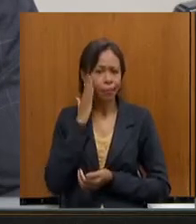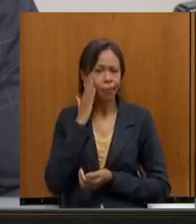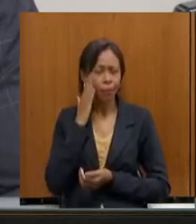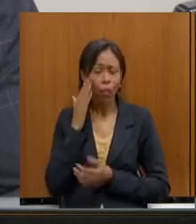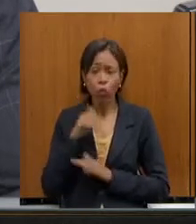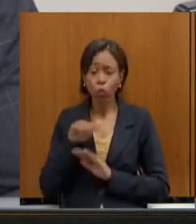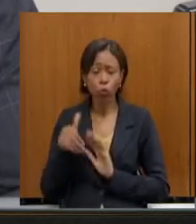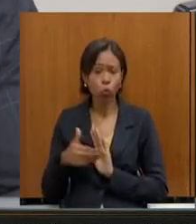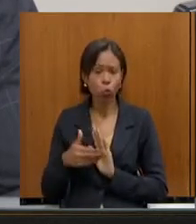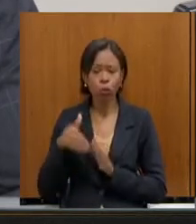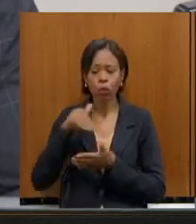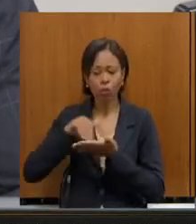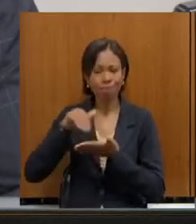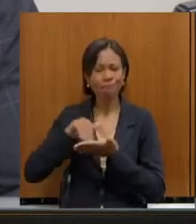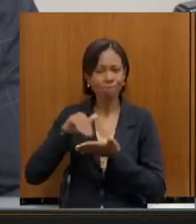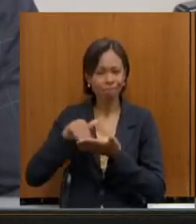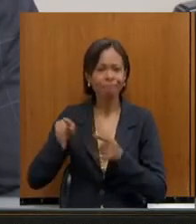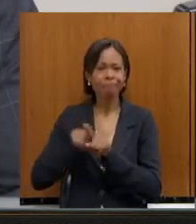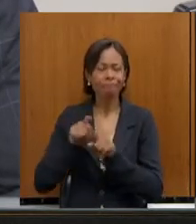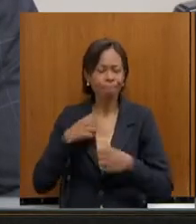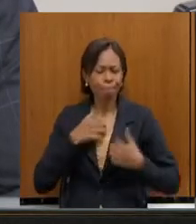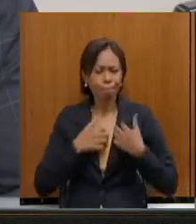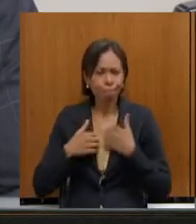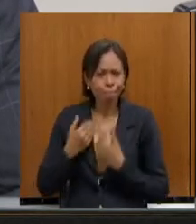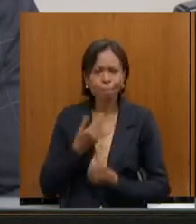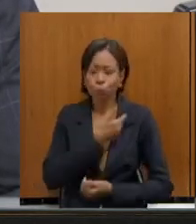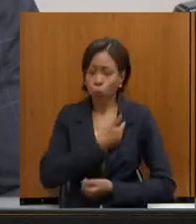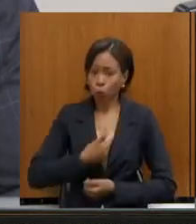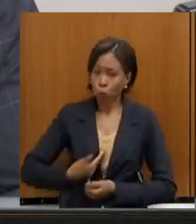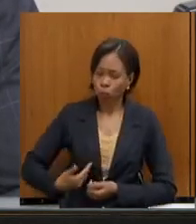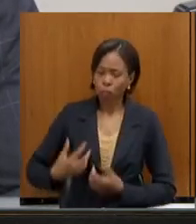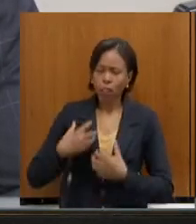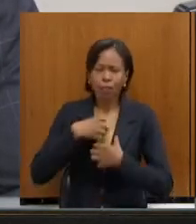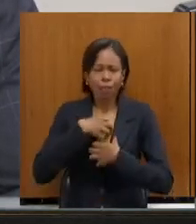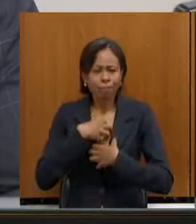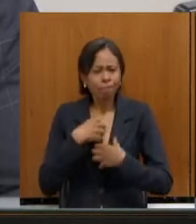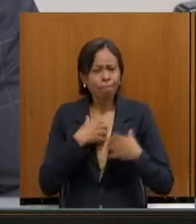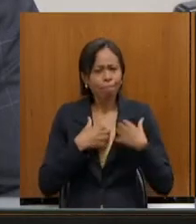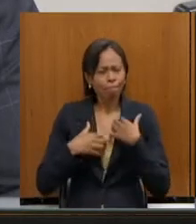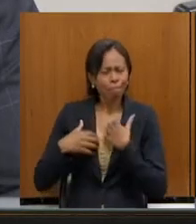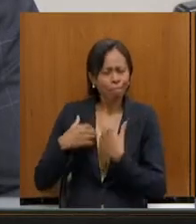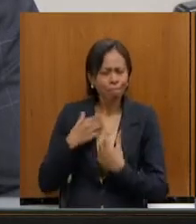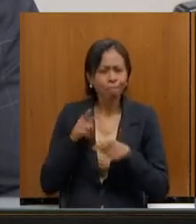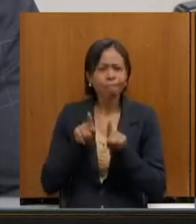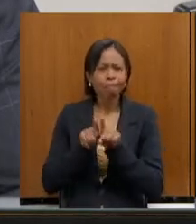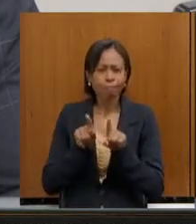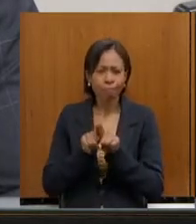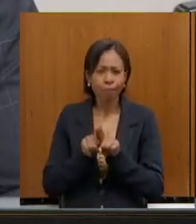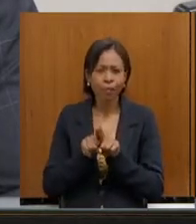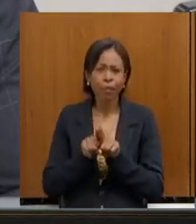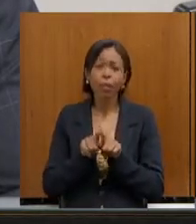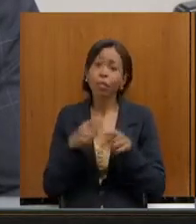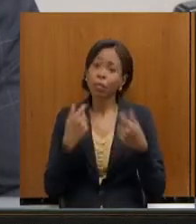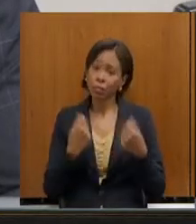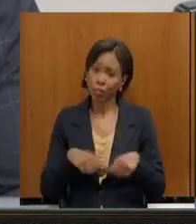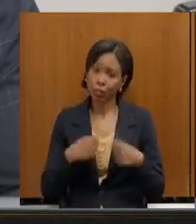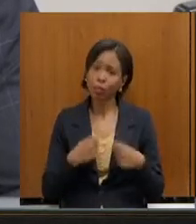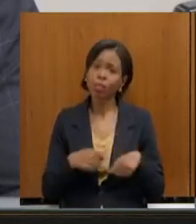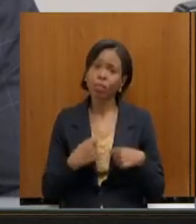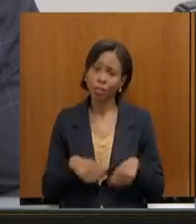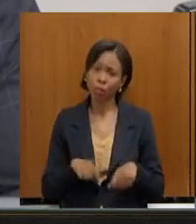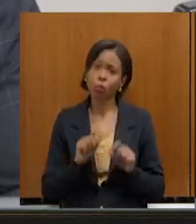membros da secretaria e do Governo do Estado para que nós possamos aí amenizar essa dor